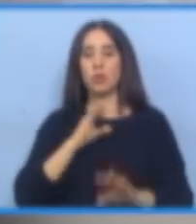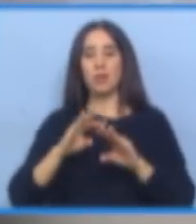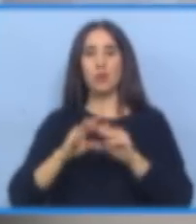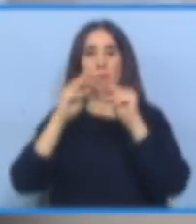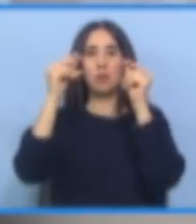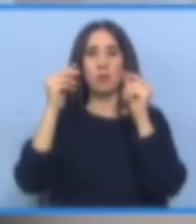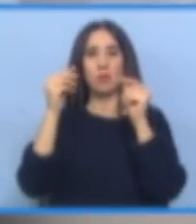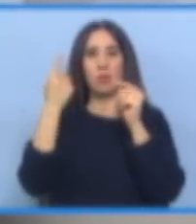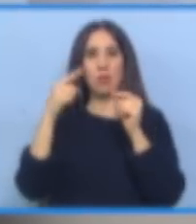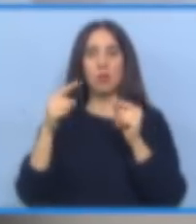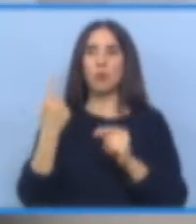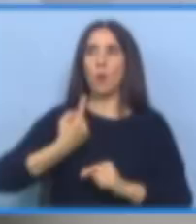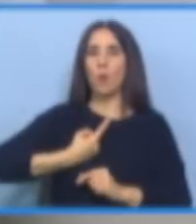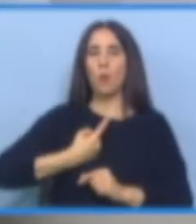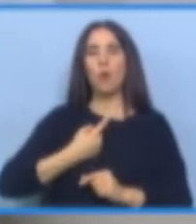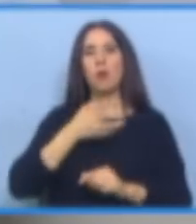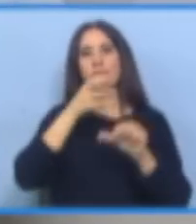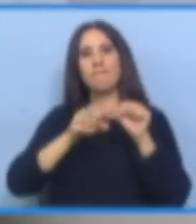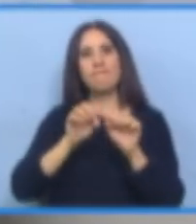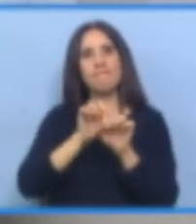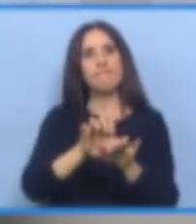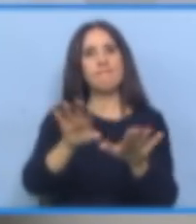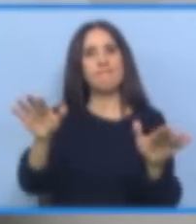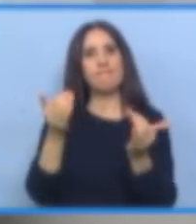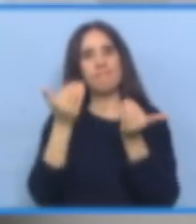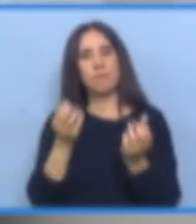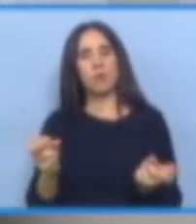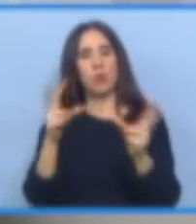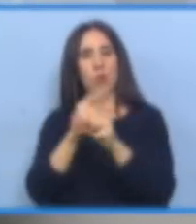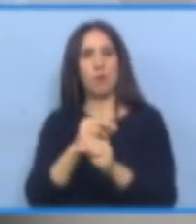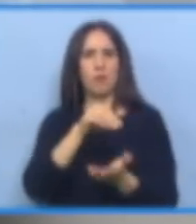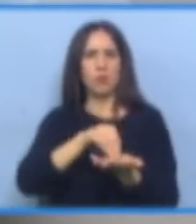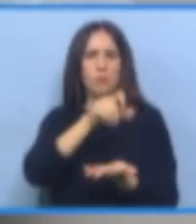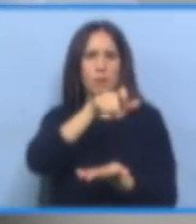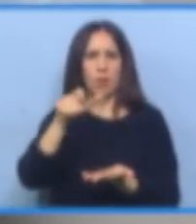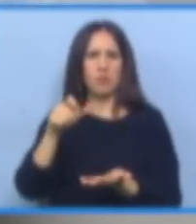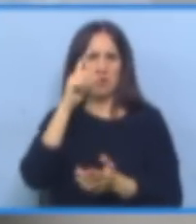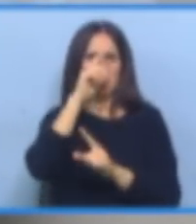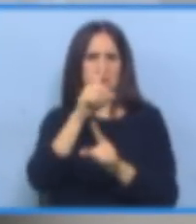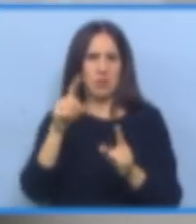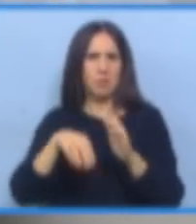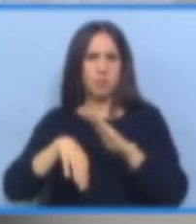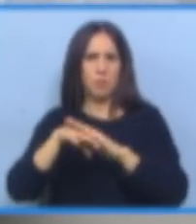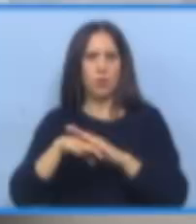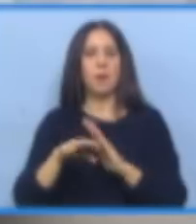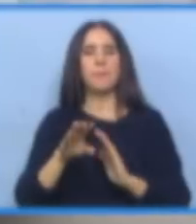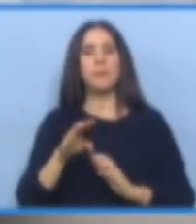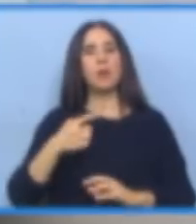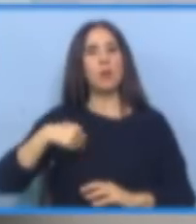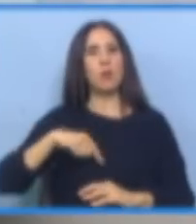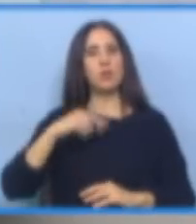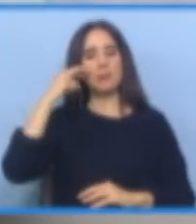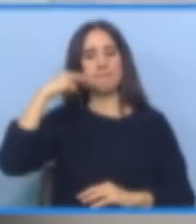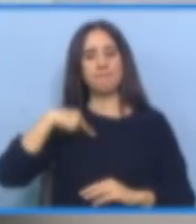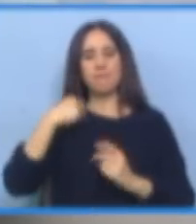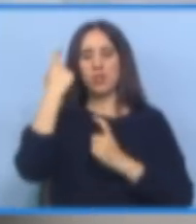me enviou a anunciar a boa nova aos pobres, a curar. Nós conhecemos a passagem, também nós devemos discernir qual é o